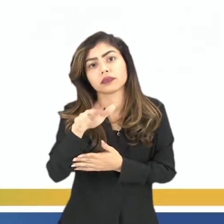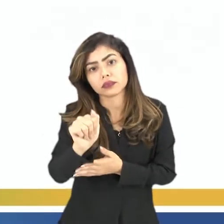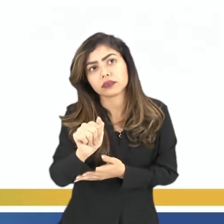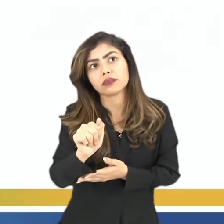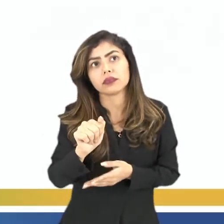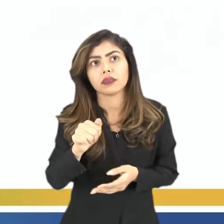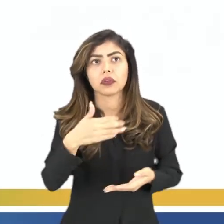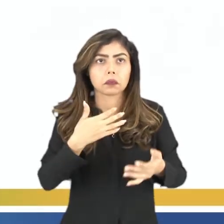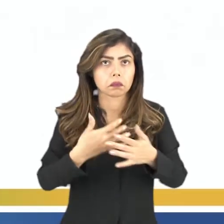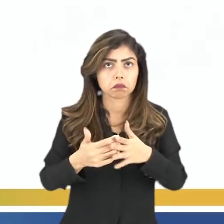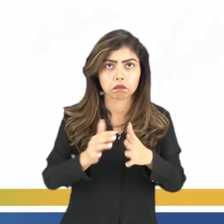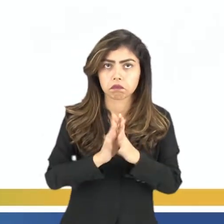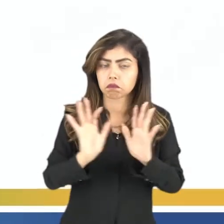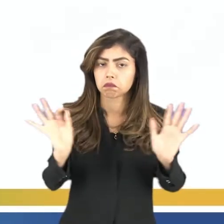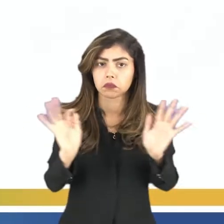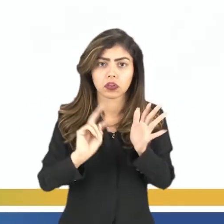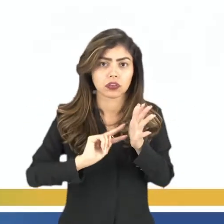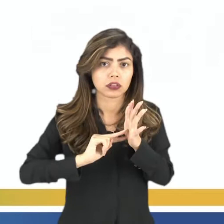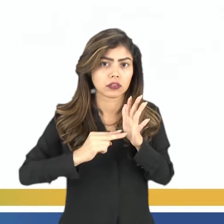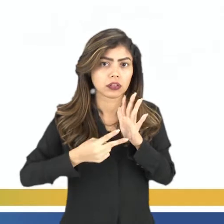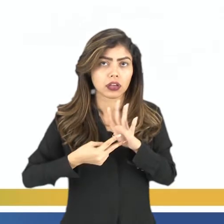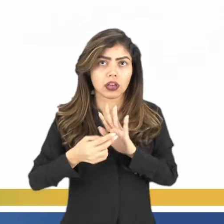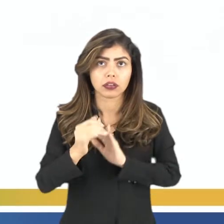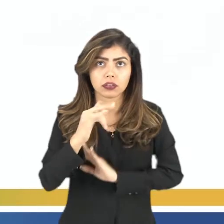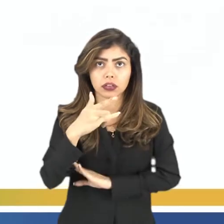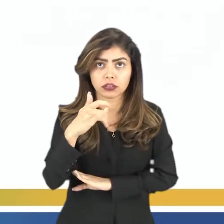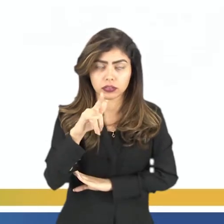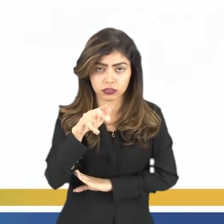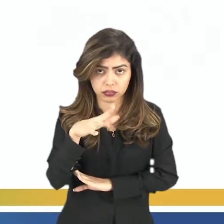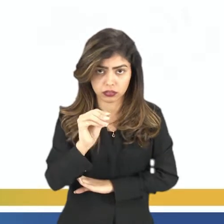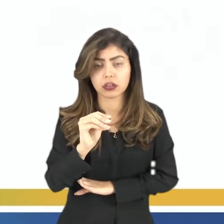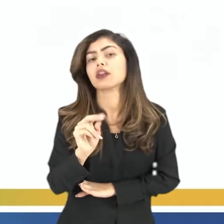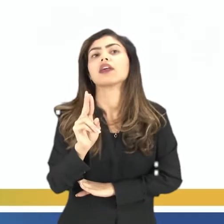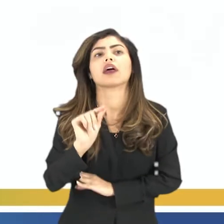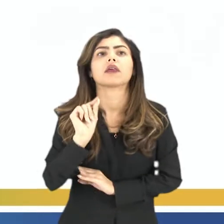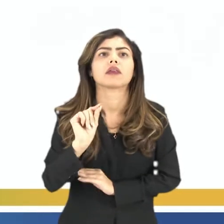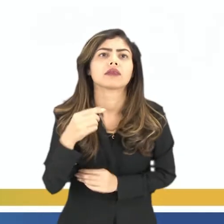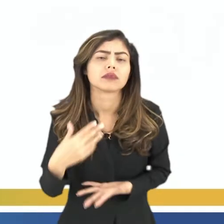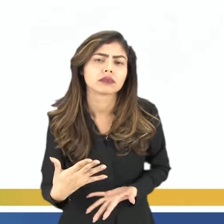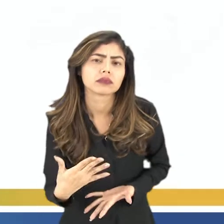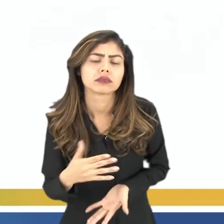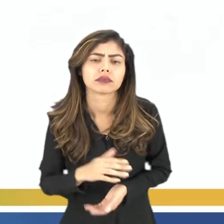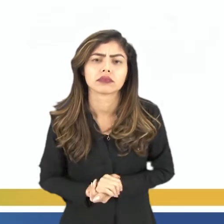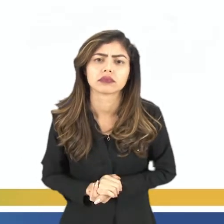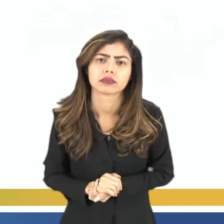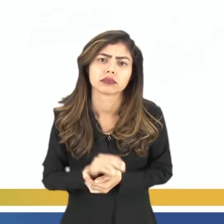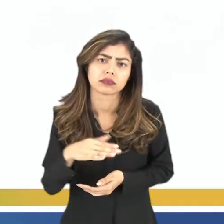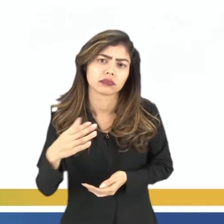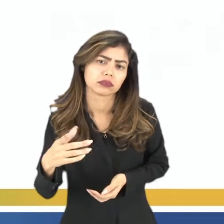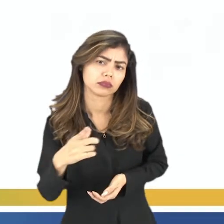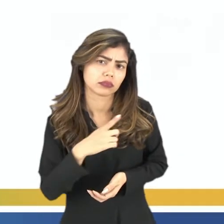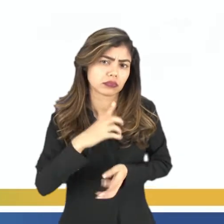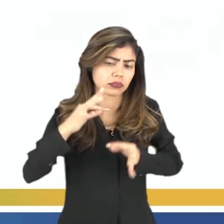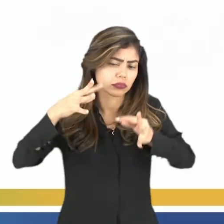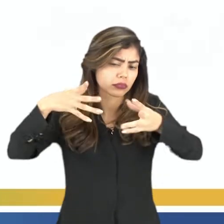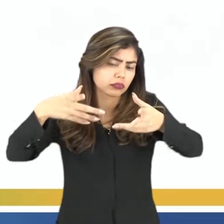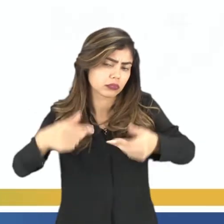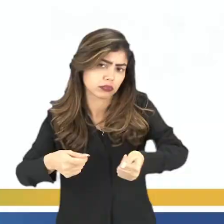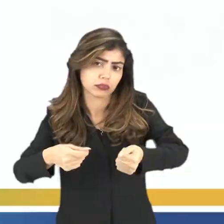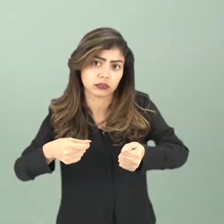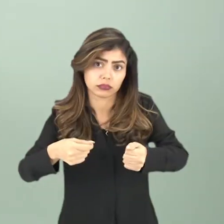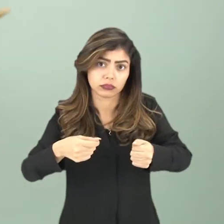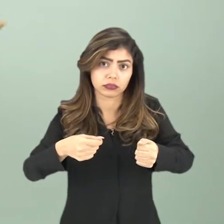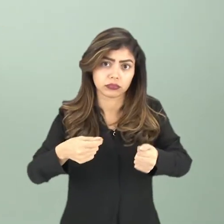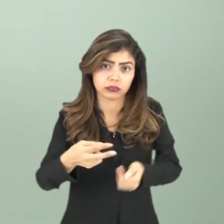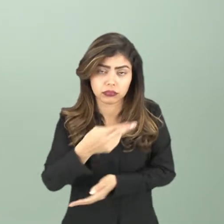tá? Independentes, sem um significado léxico. O que é um significado léxico? É quando tem todo